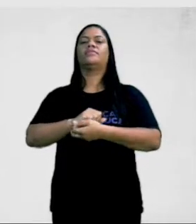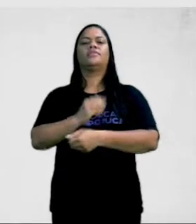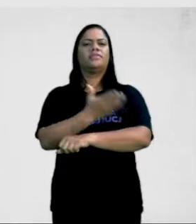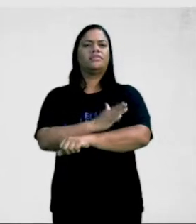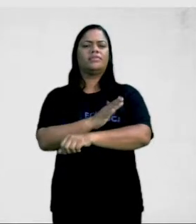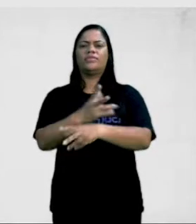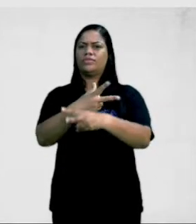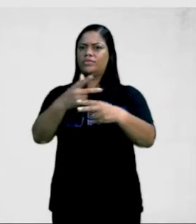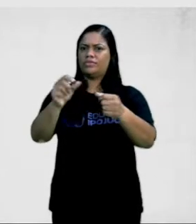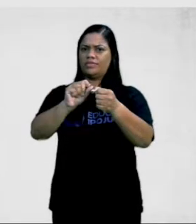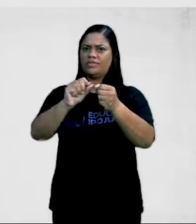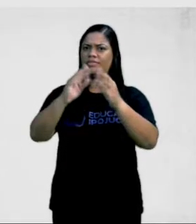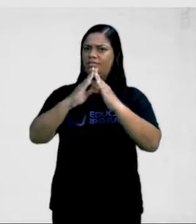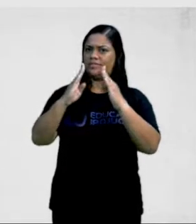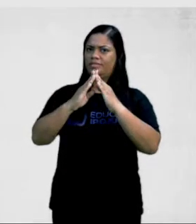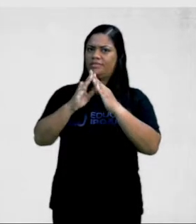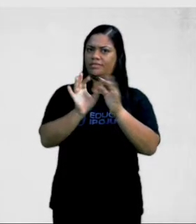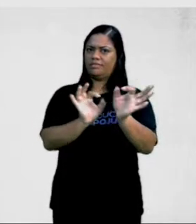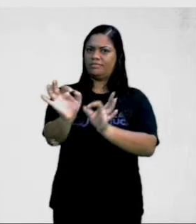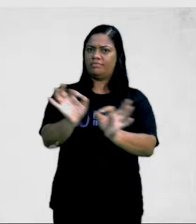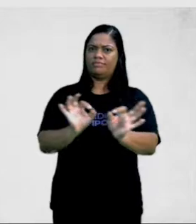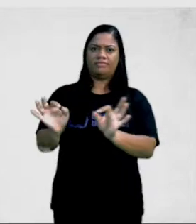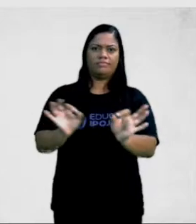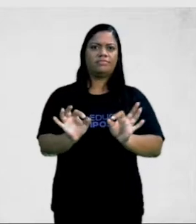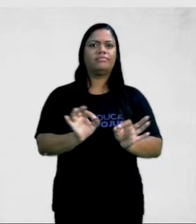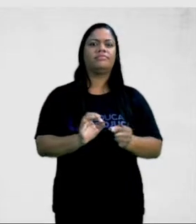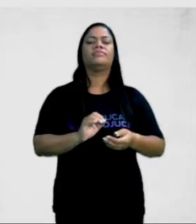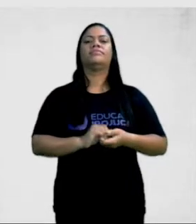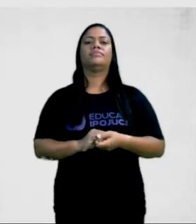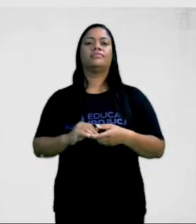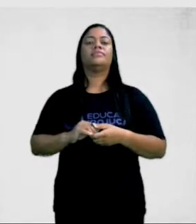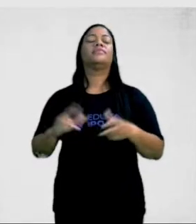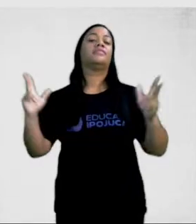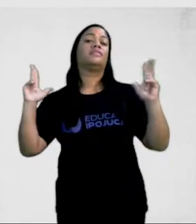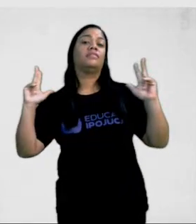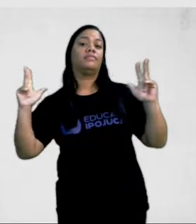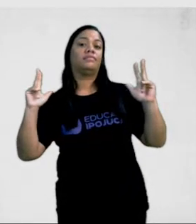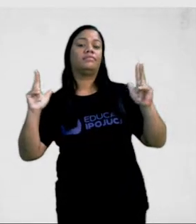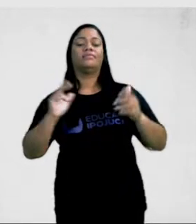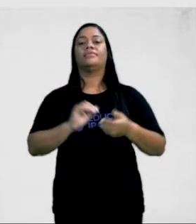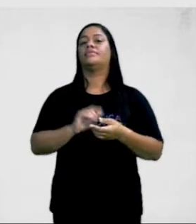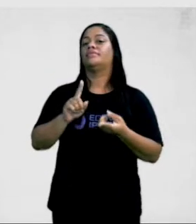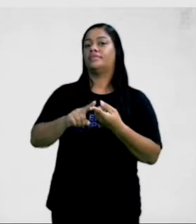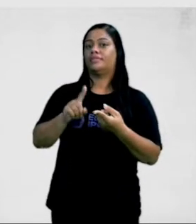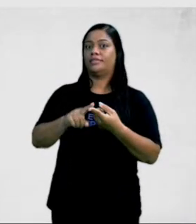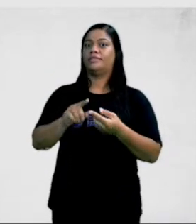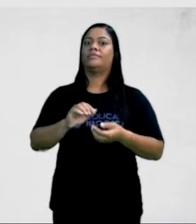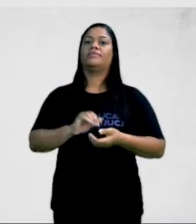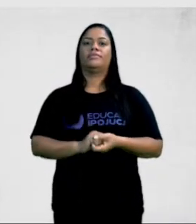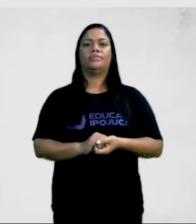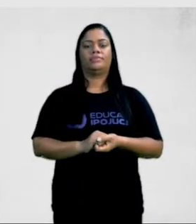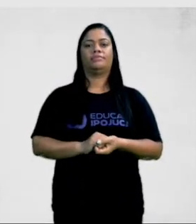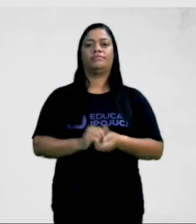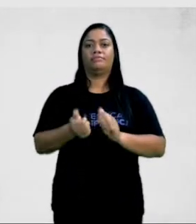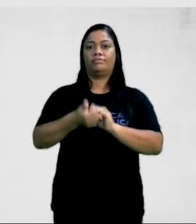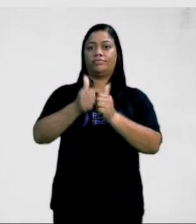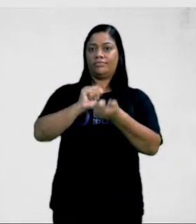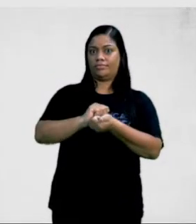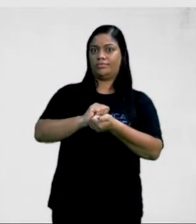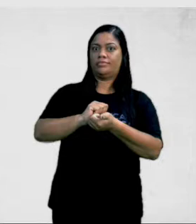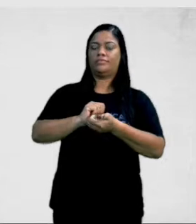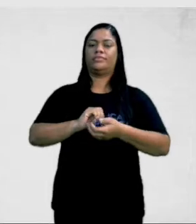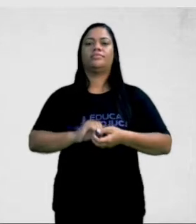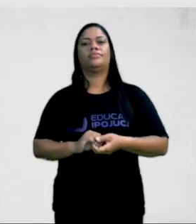tarefas domésticas, atividades de lazer e de tempo livre, e o envolvimento em atividades esportivas ou